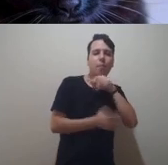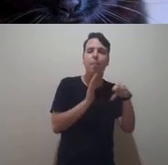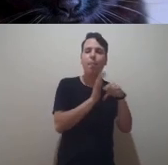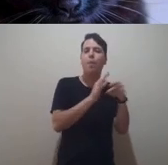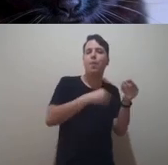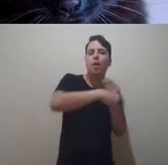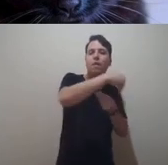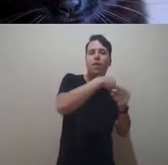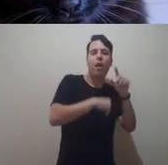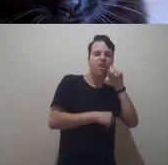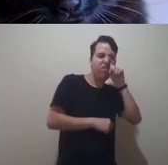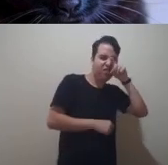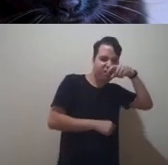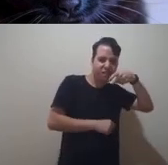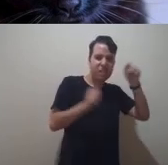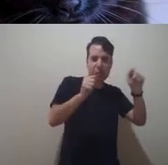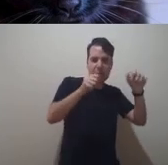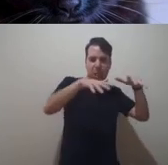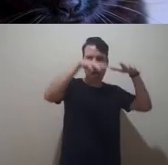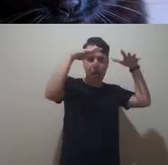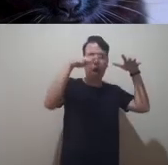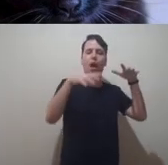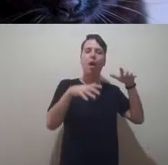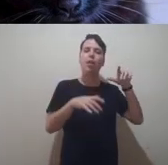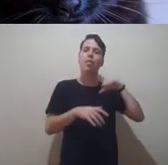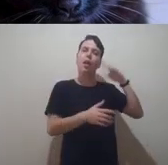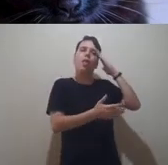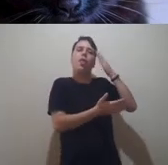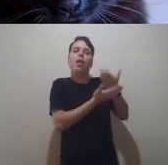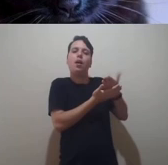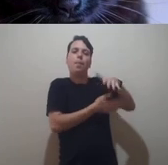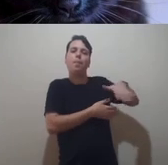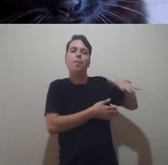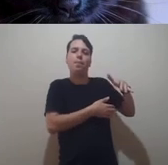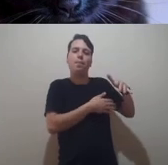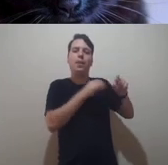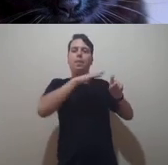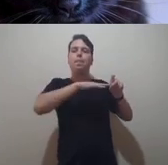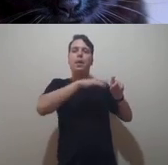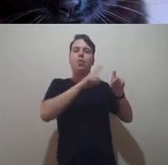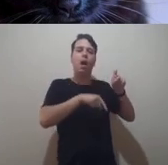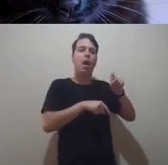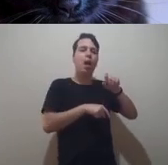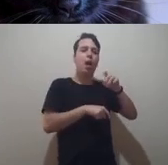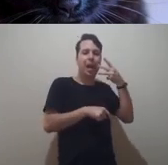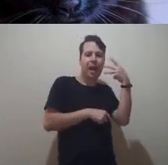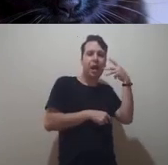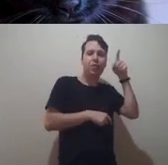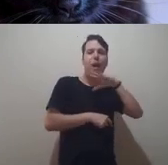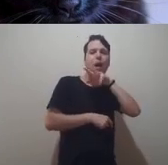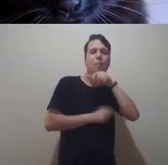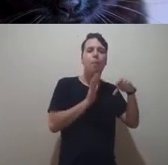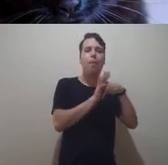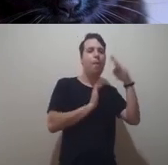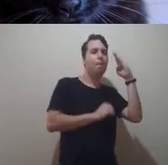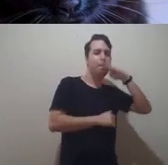são animais envolvidos com bruxaria, né? Então, existe essa crença de que os gatos são